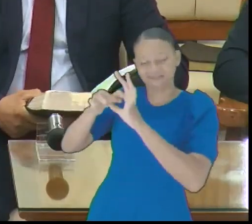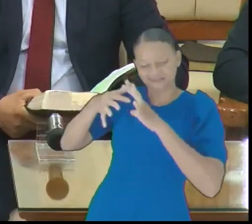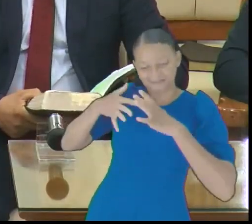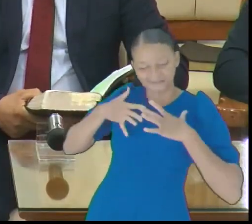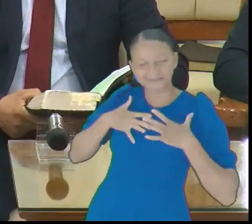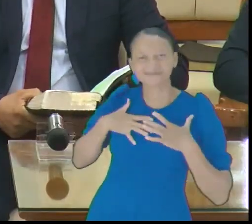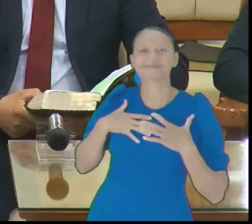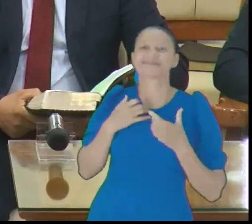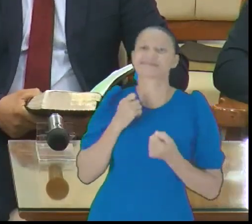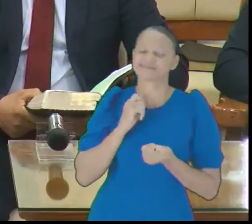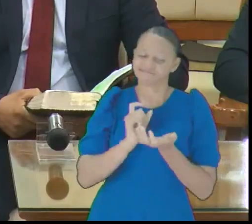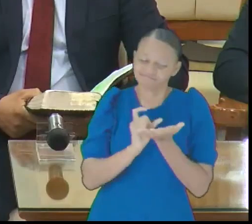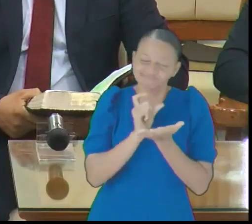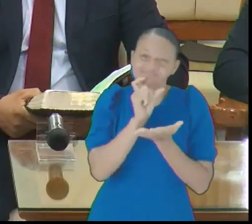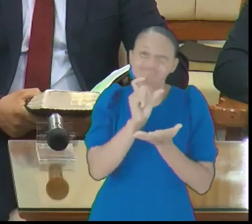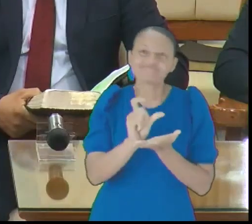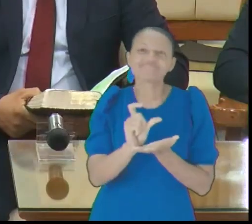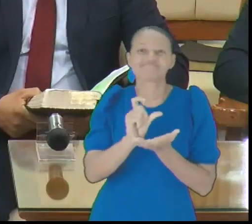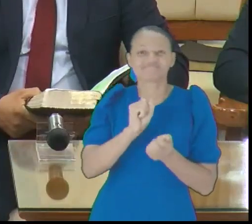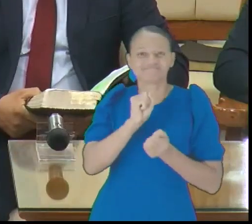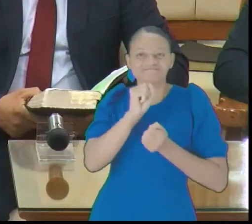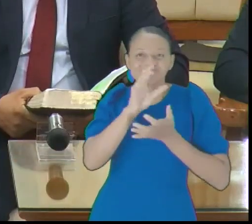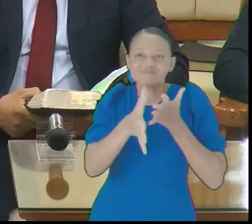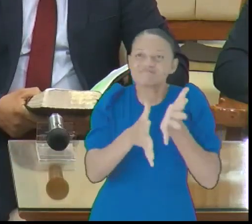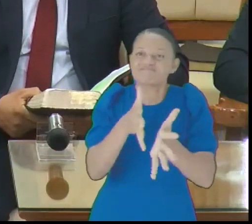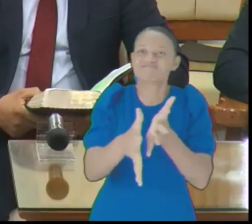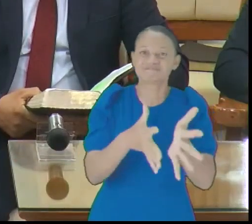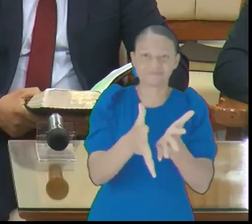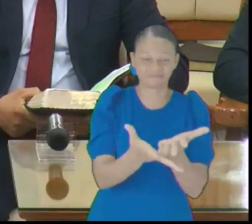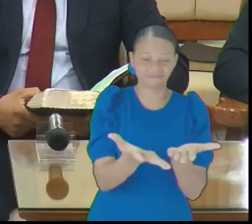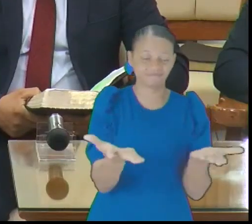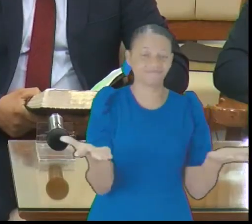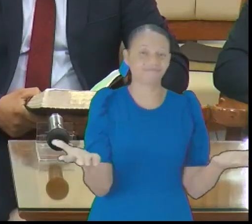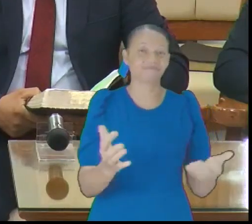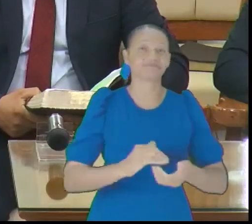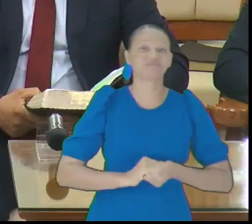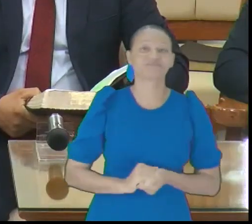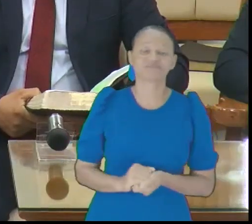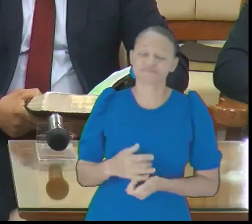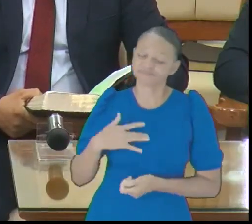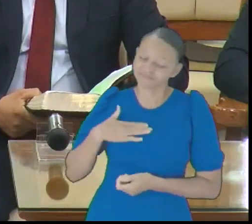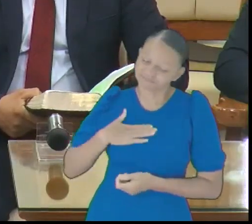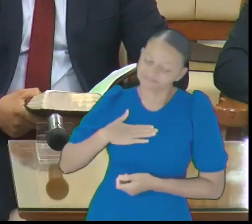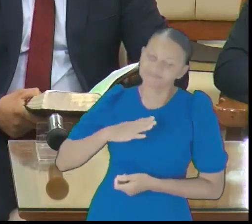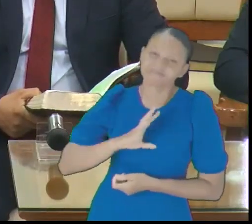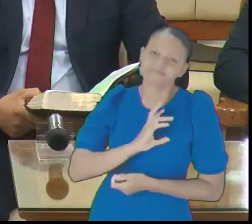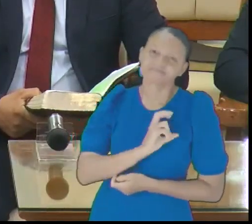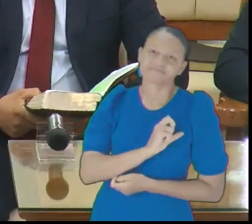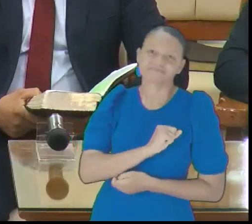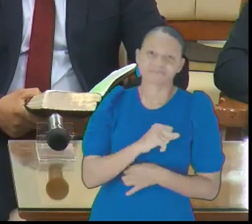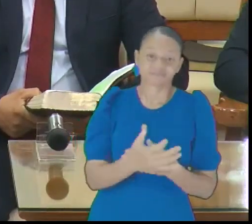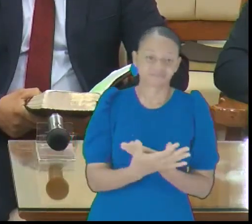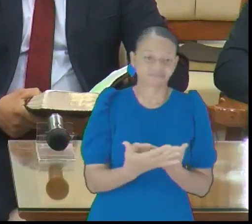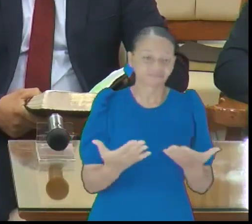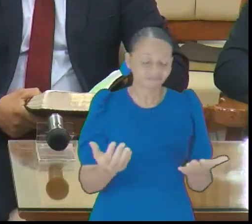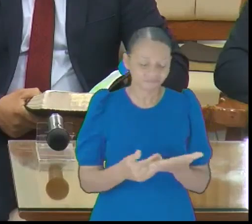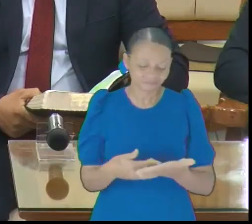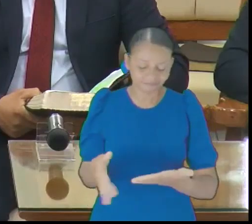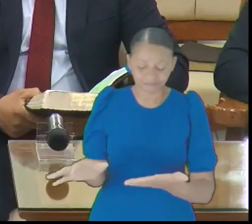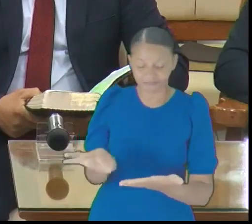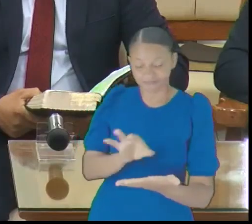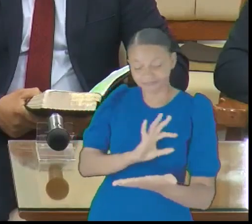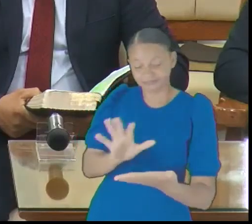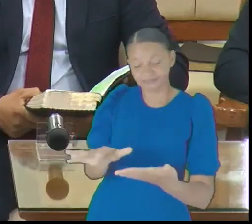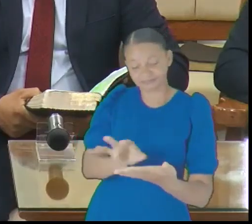palavra no abrir e fechar da nossa boca. Meus queridos, quando nós